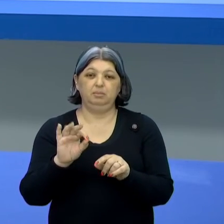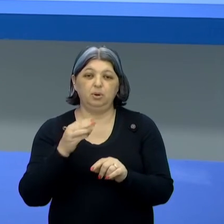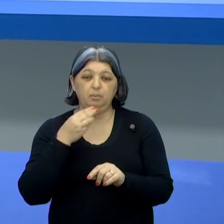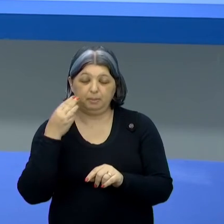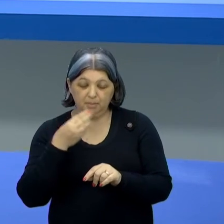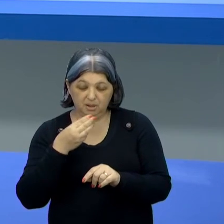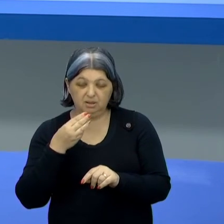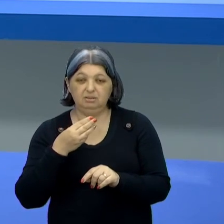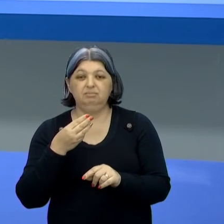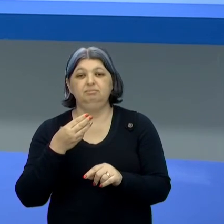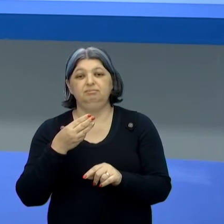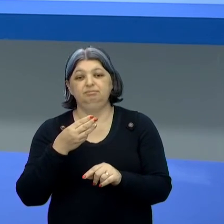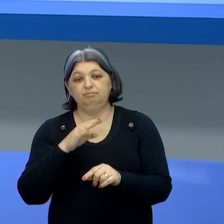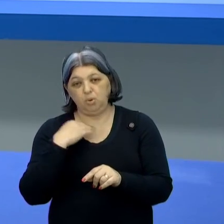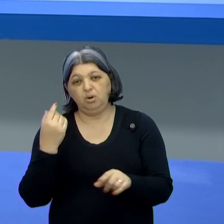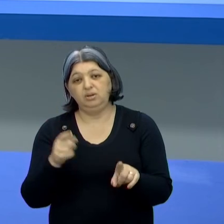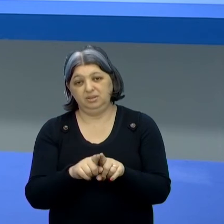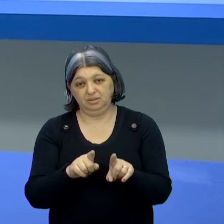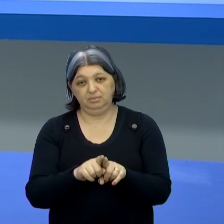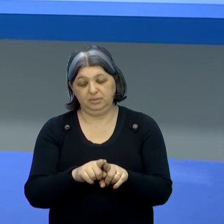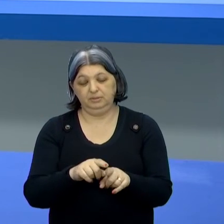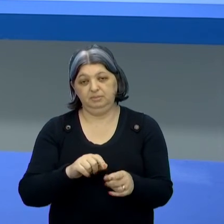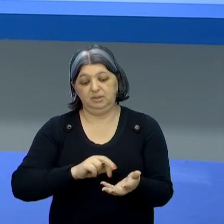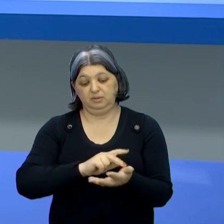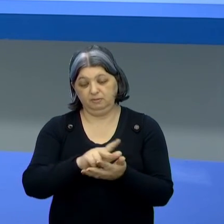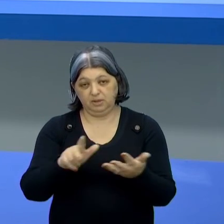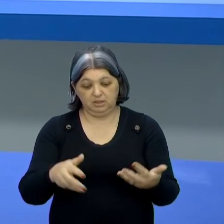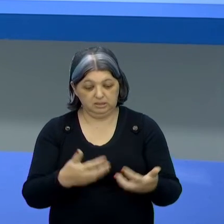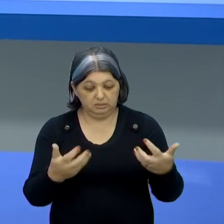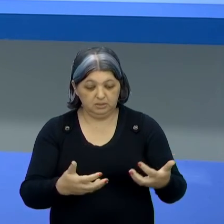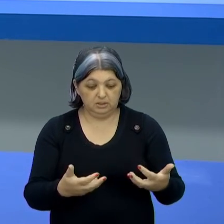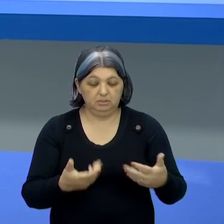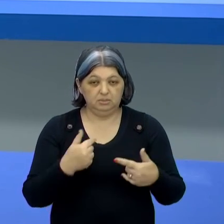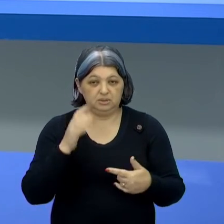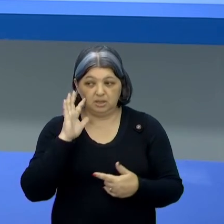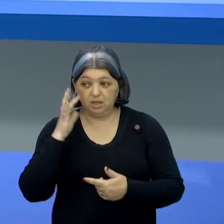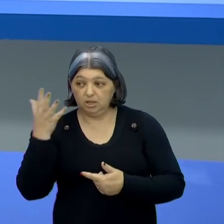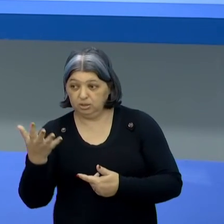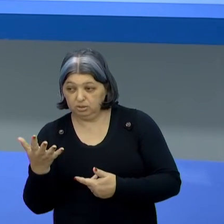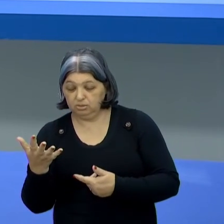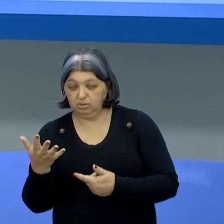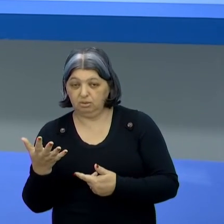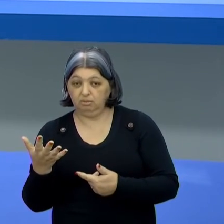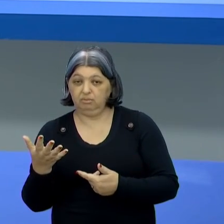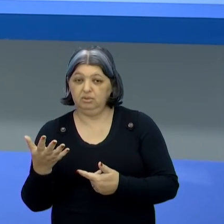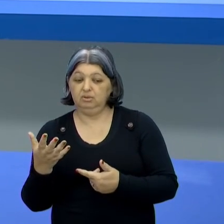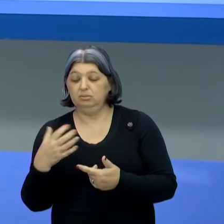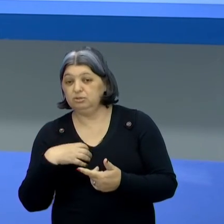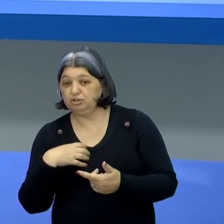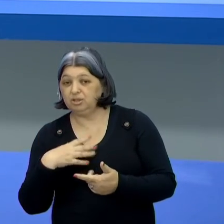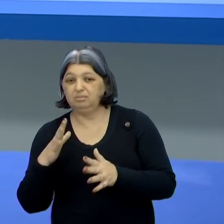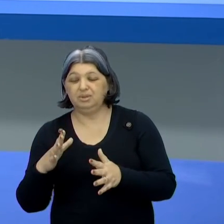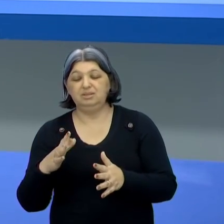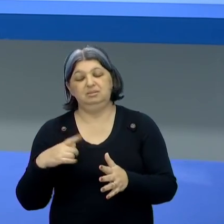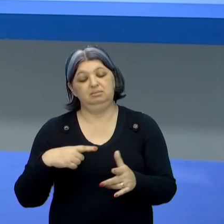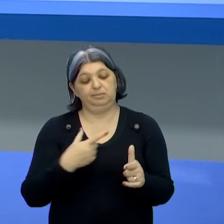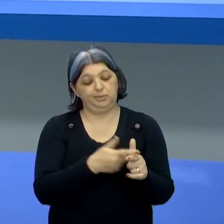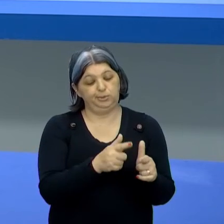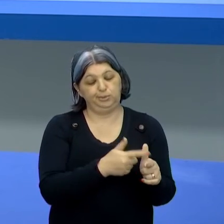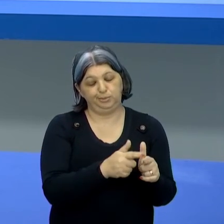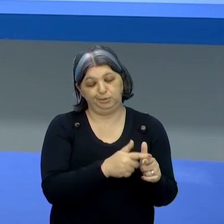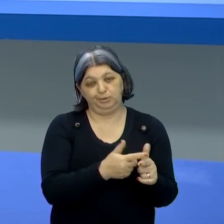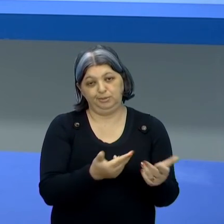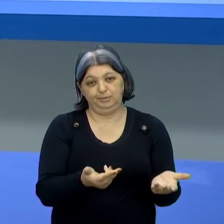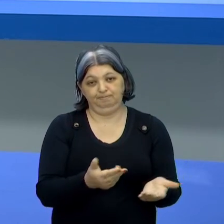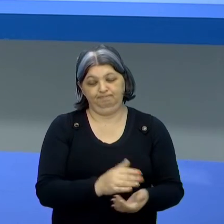de várias plantas. Então a gente resolve de um lado e cria um grande problema em outra